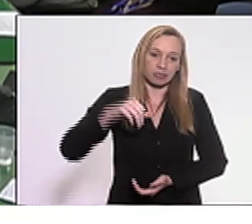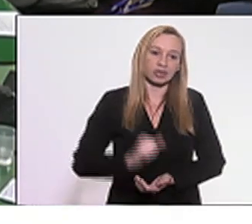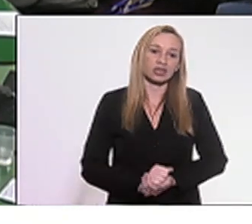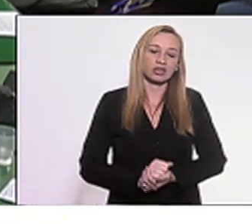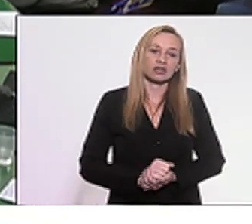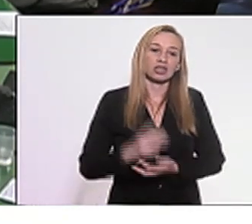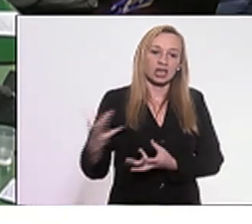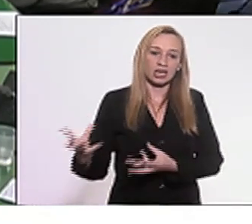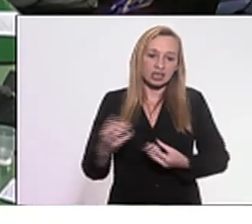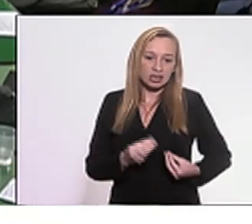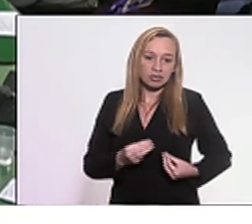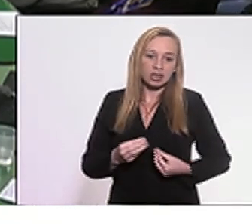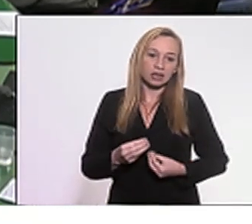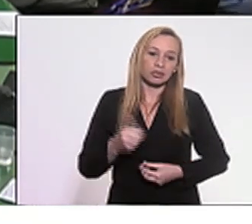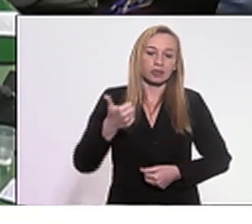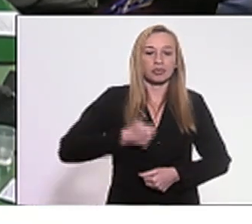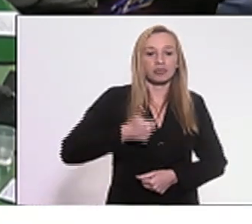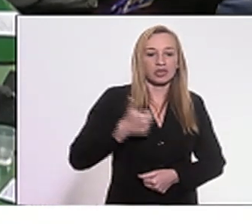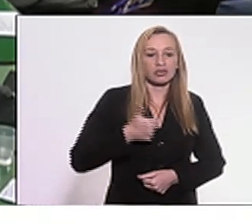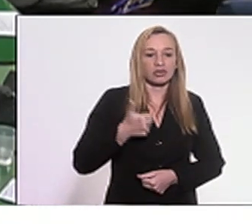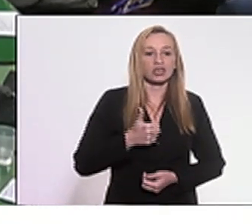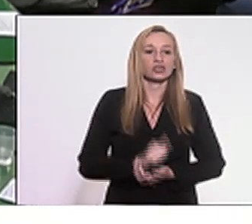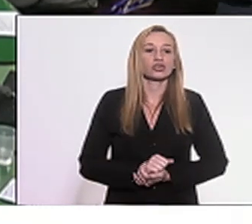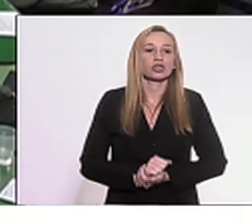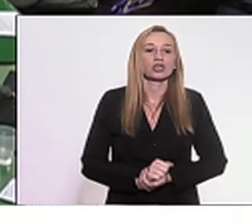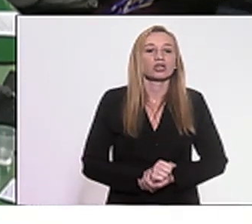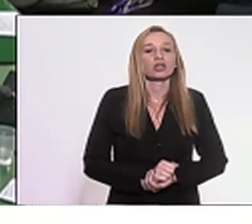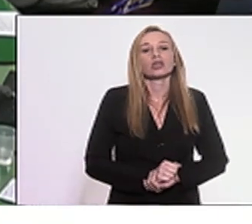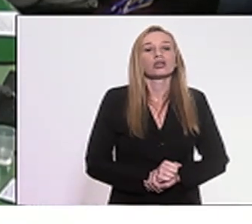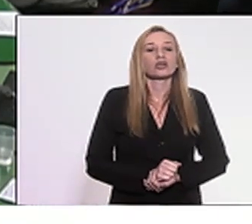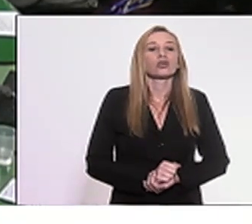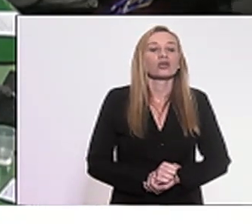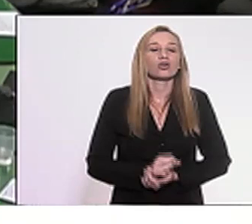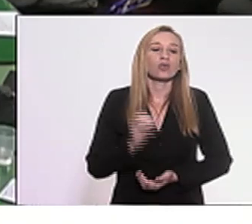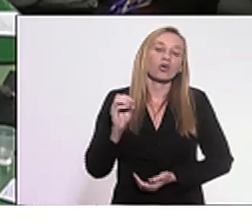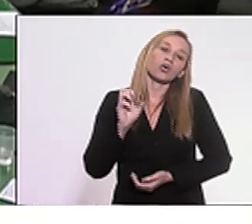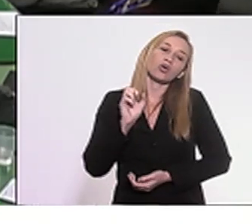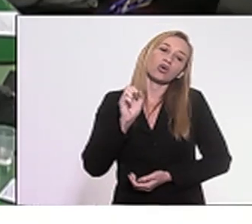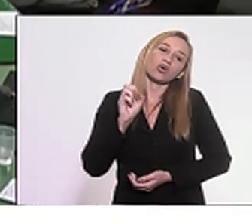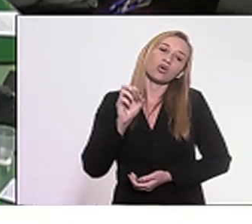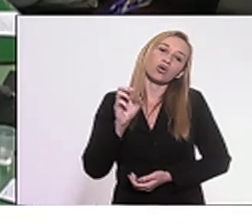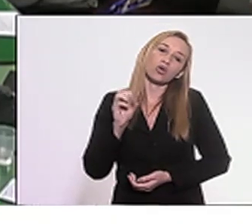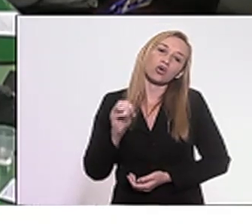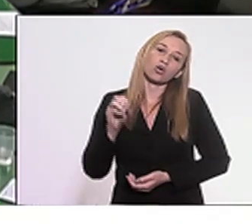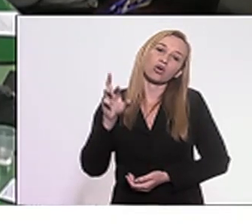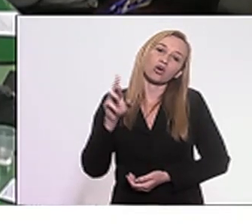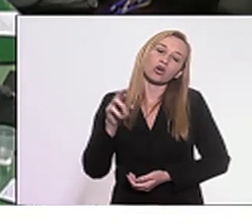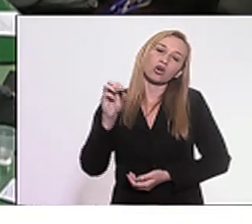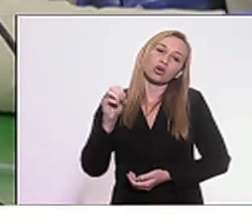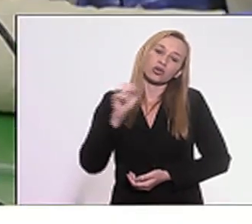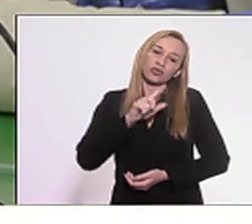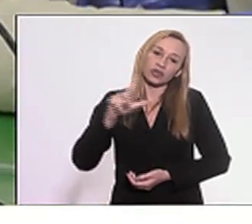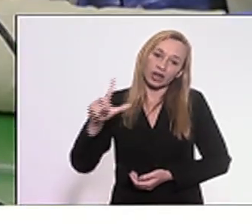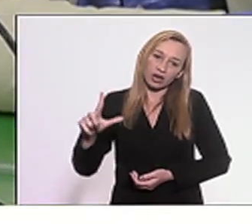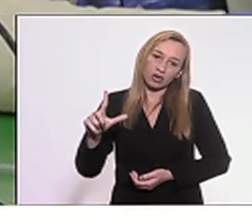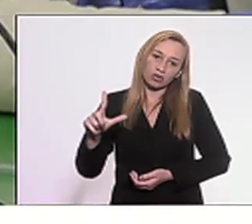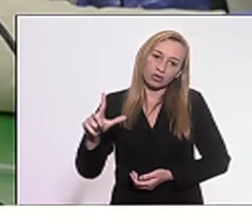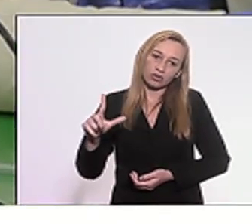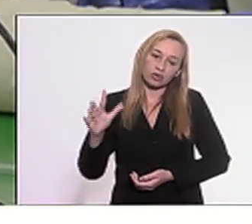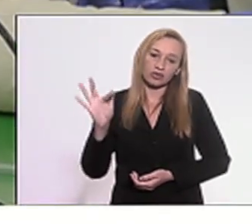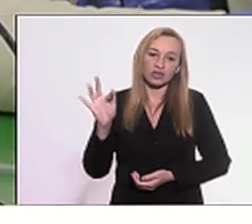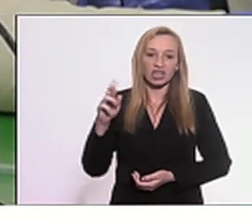recebida pelo coronel Figueiredo. Então, aquilo que vai ser tratado e discutido nessa